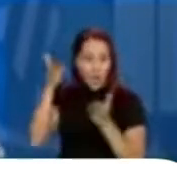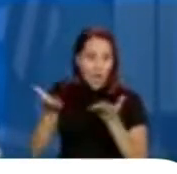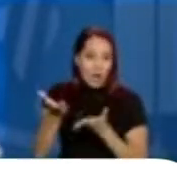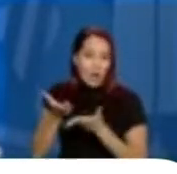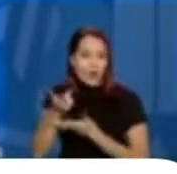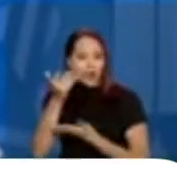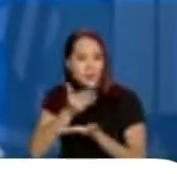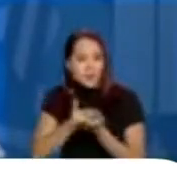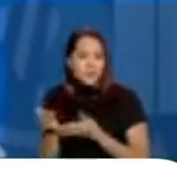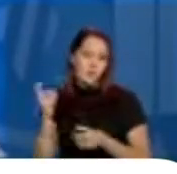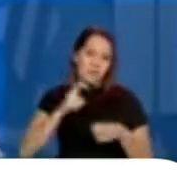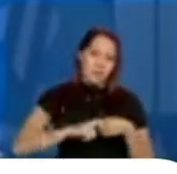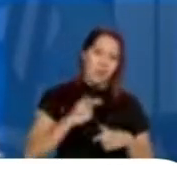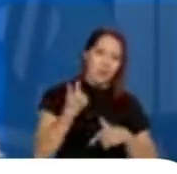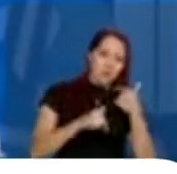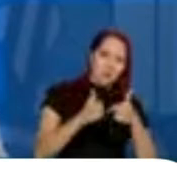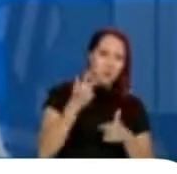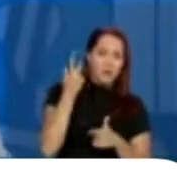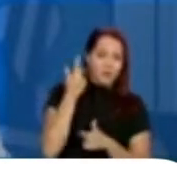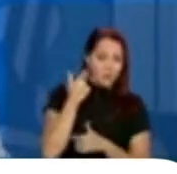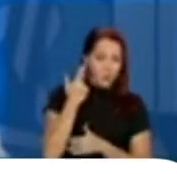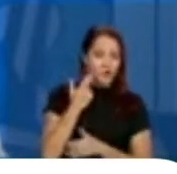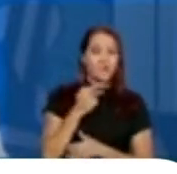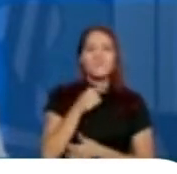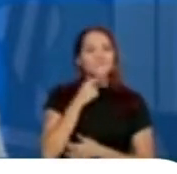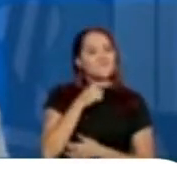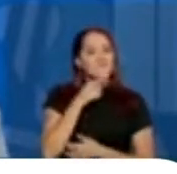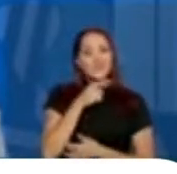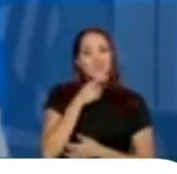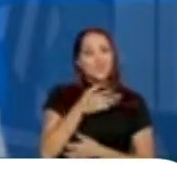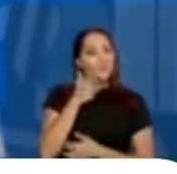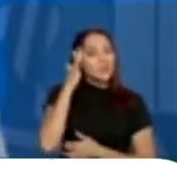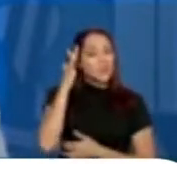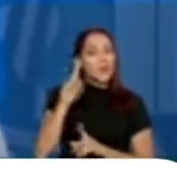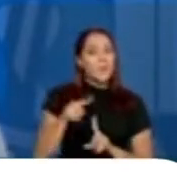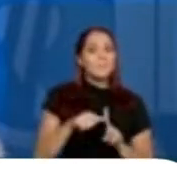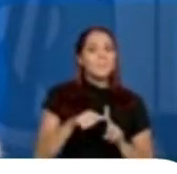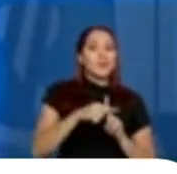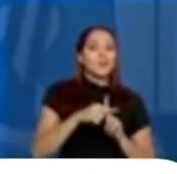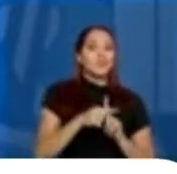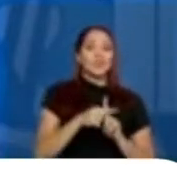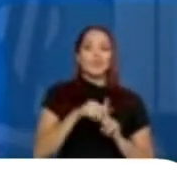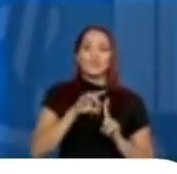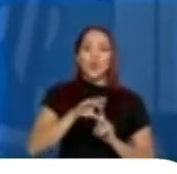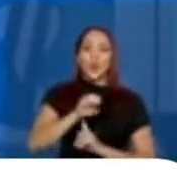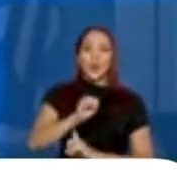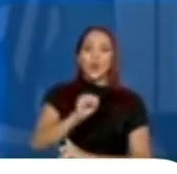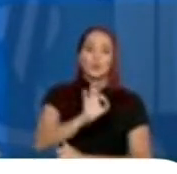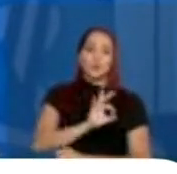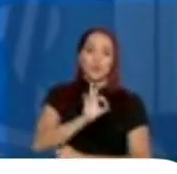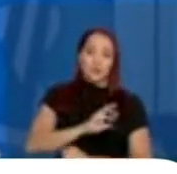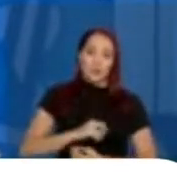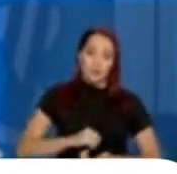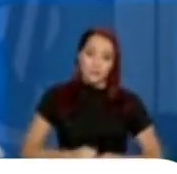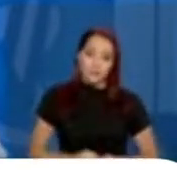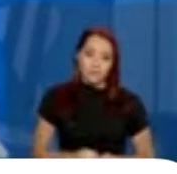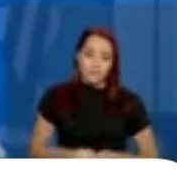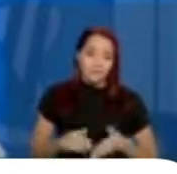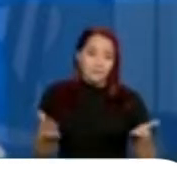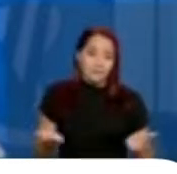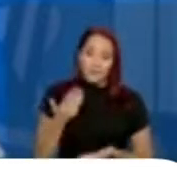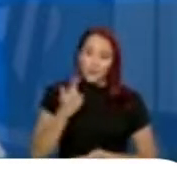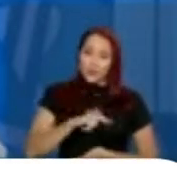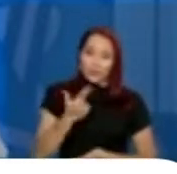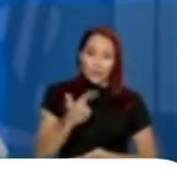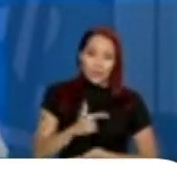retomando as atividades, conseguiu uma positividade em média de 8%. Ou seja, você não tem